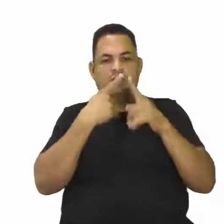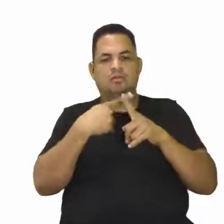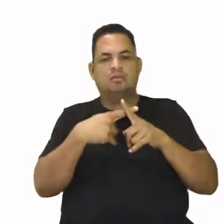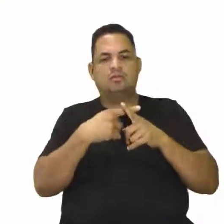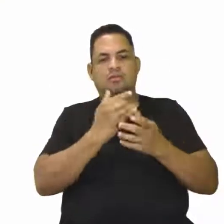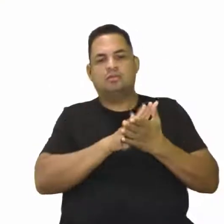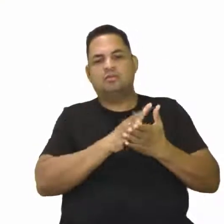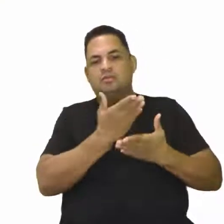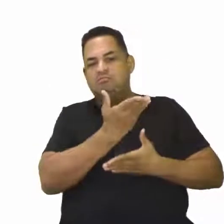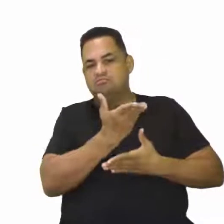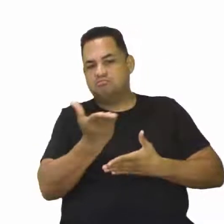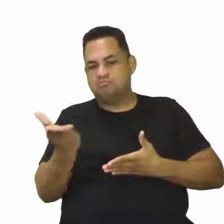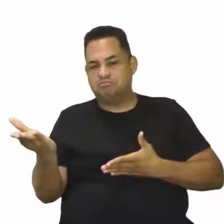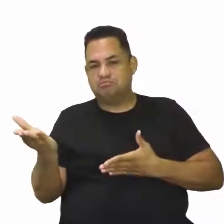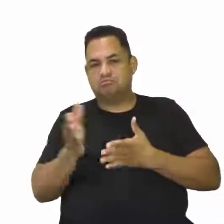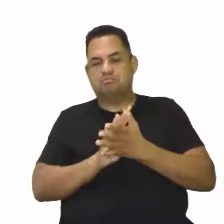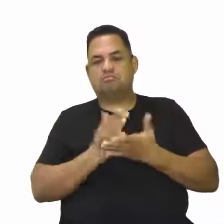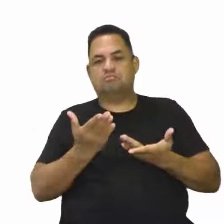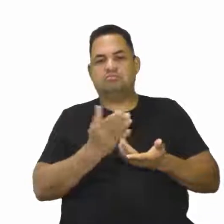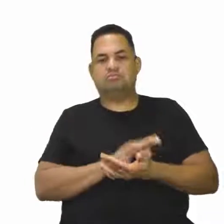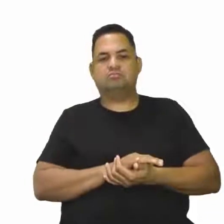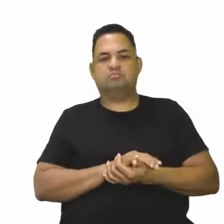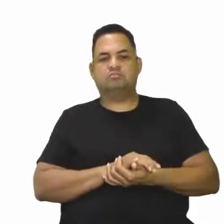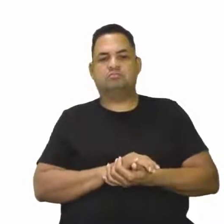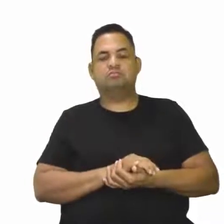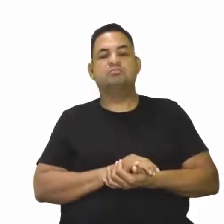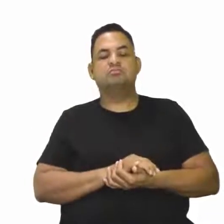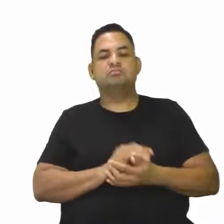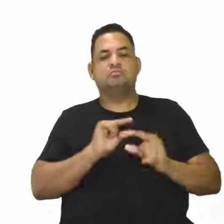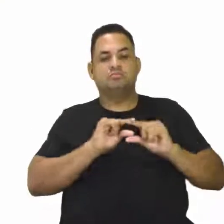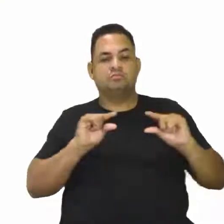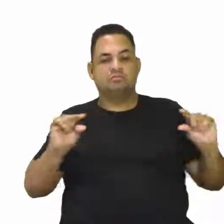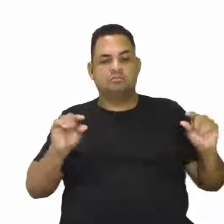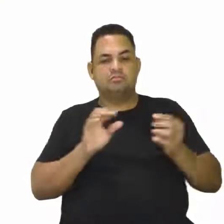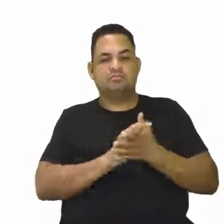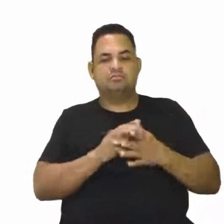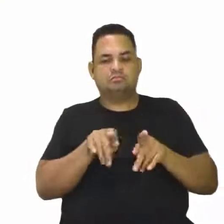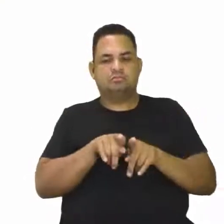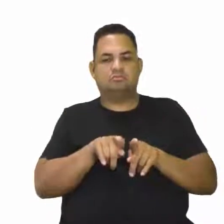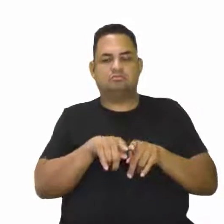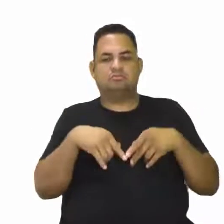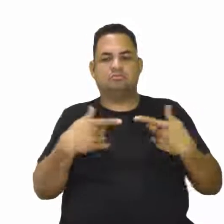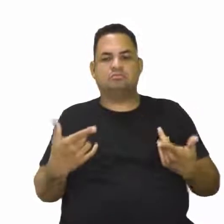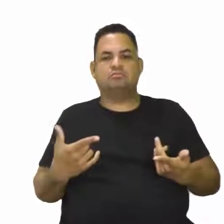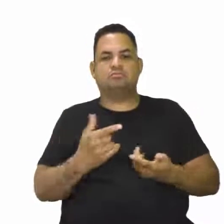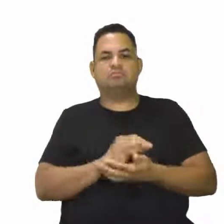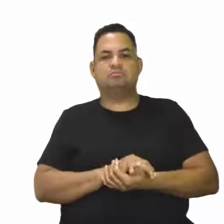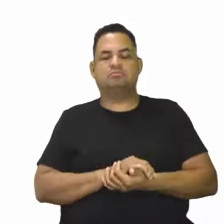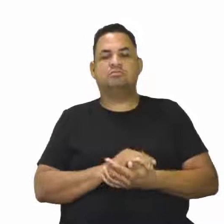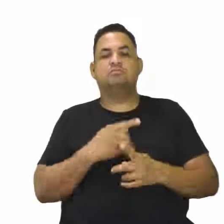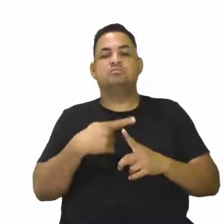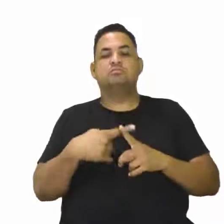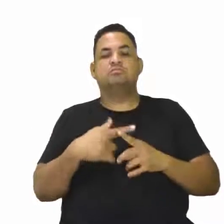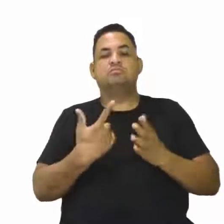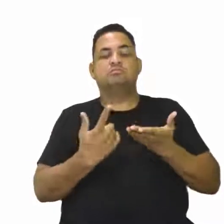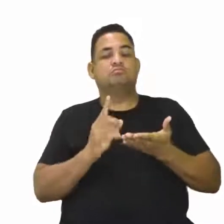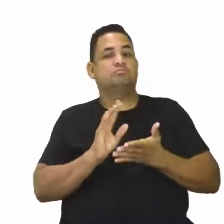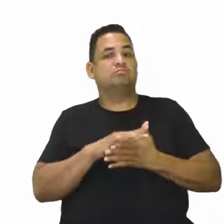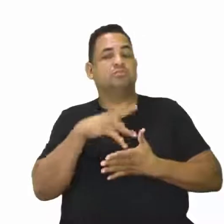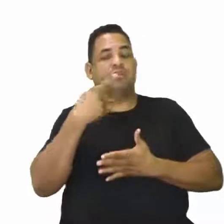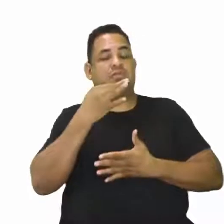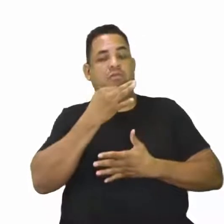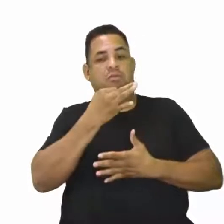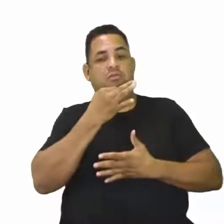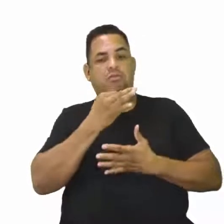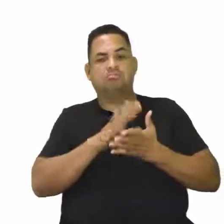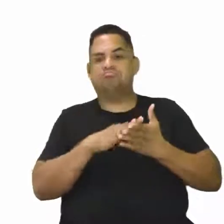na bibliografia está falando, na legenda, e também porque ele não está falando a opinião